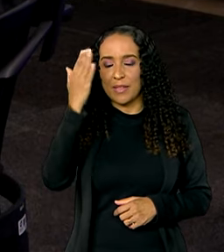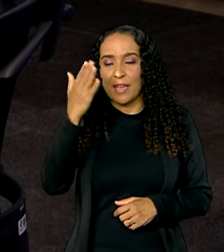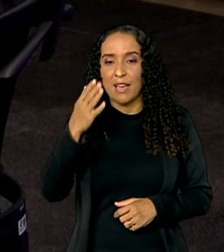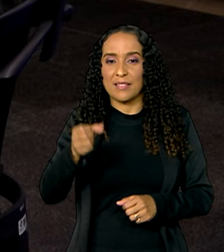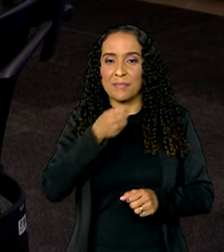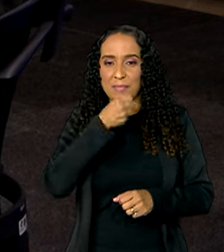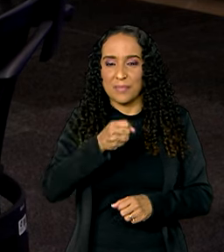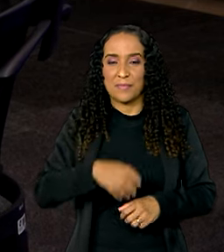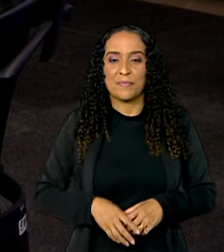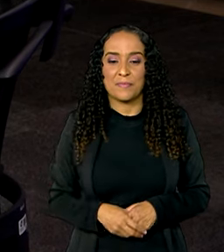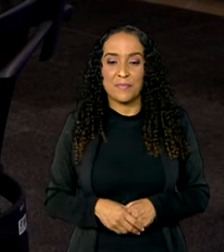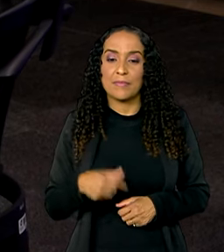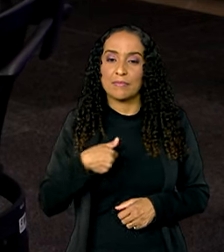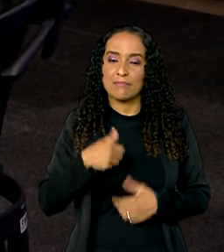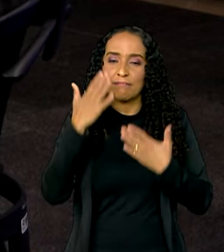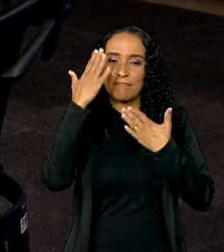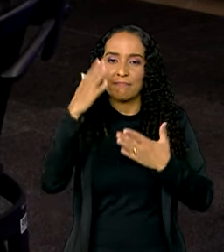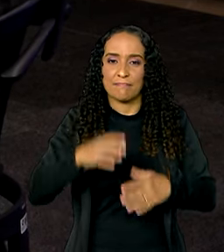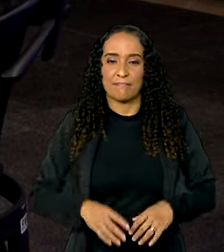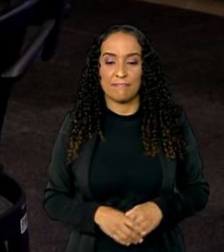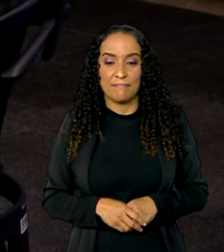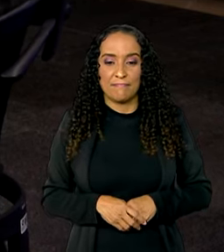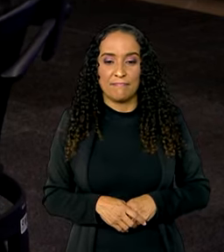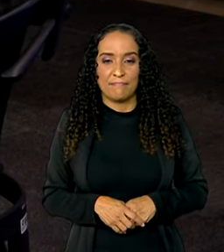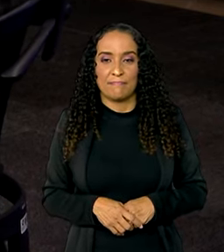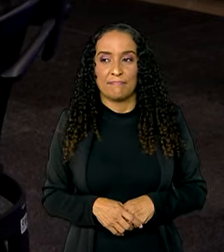pela sua entrevista Eu que agradeço